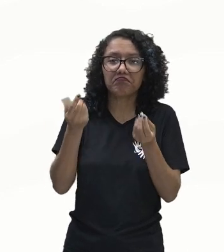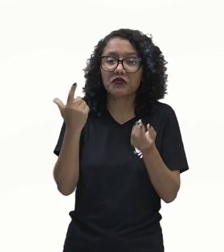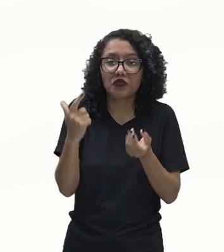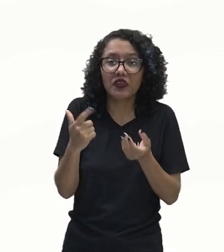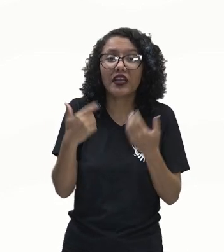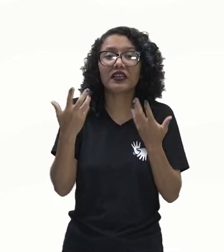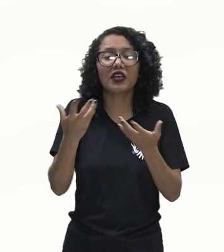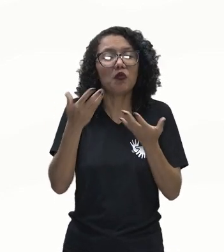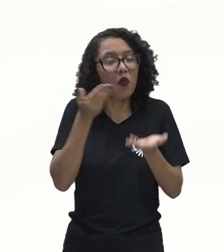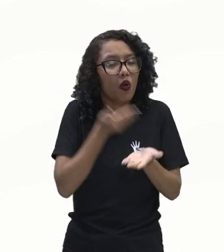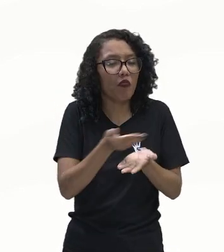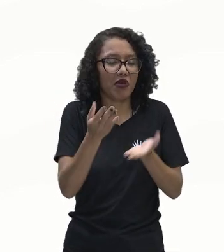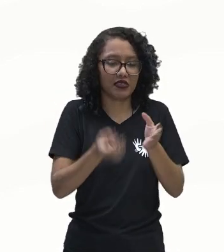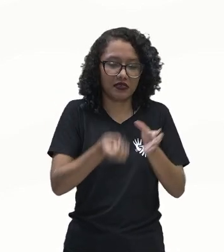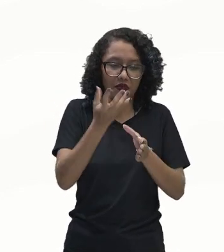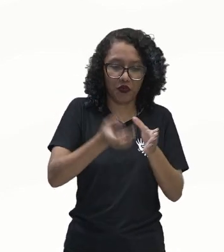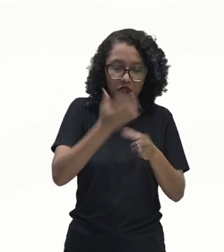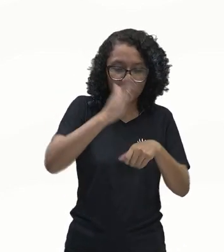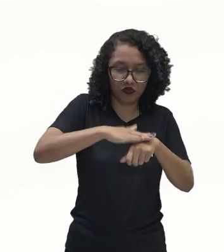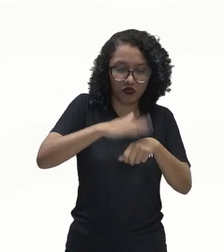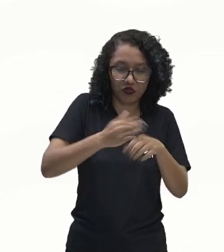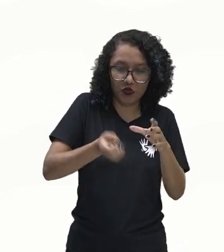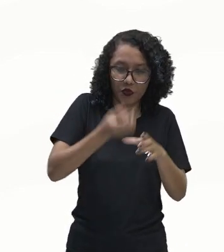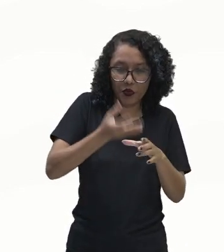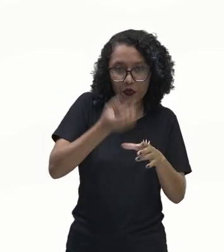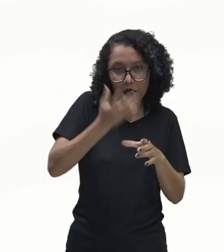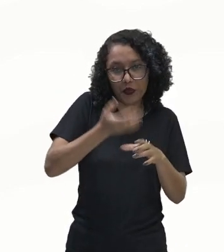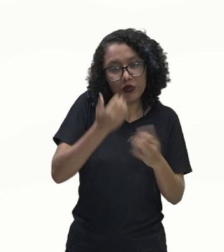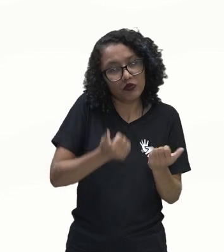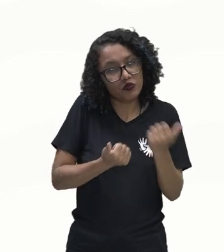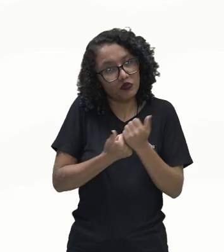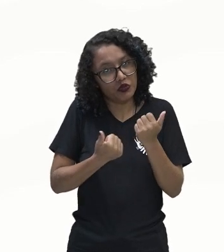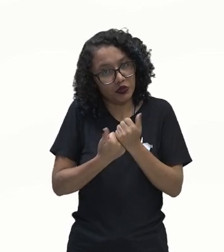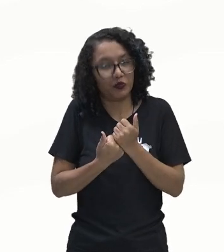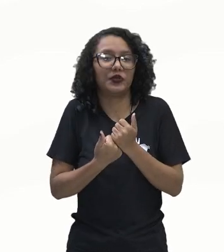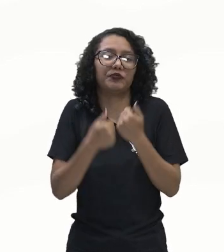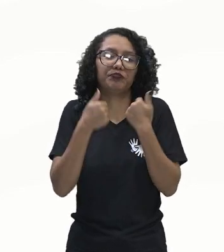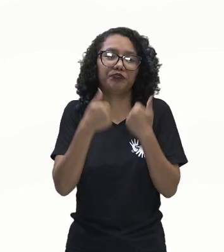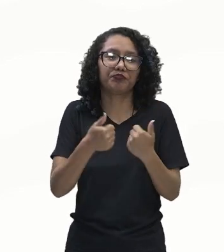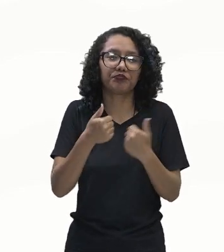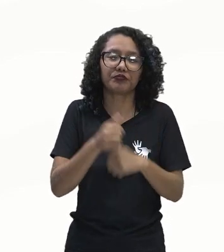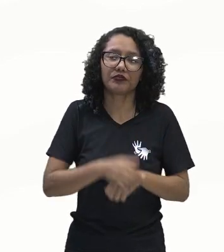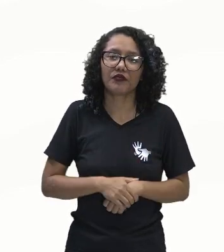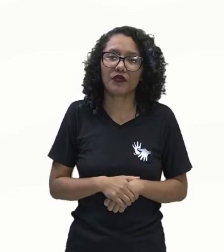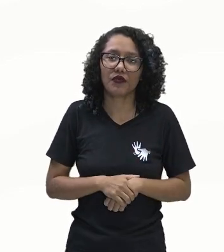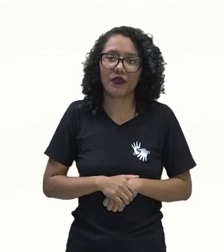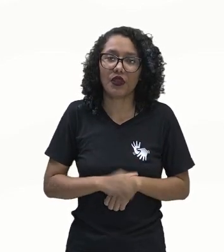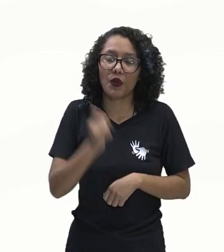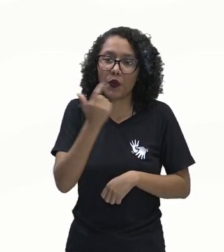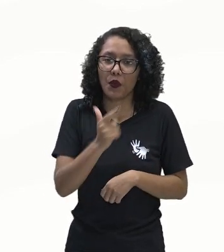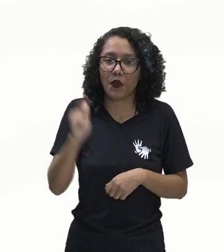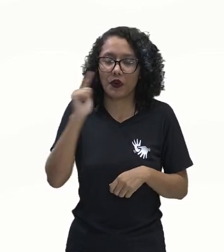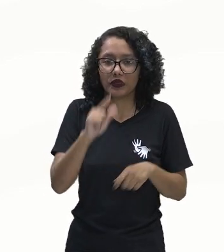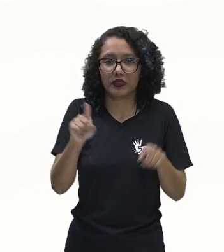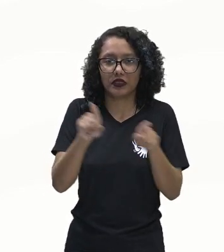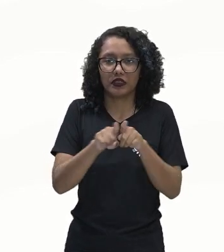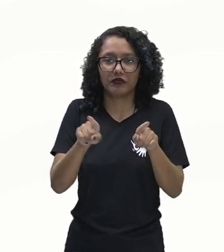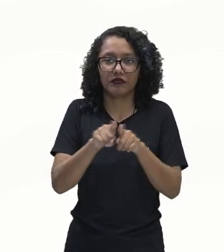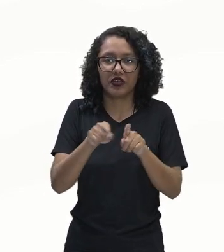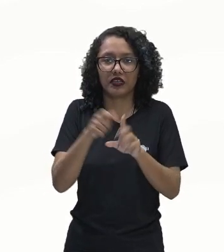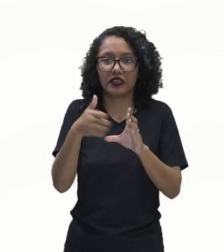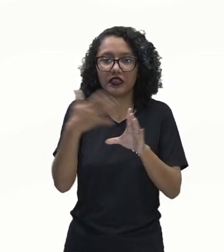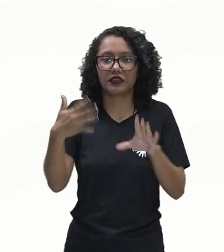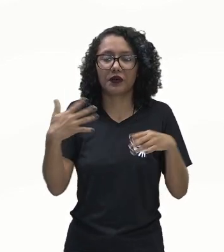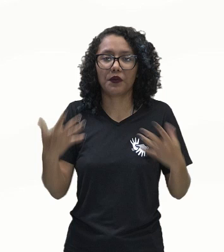produtos para fazer essa substituição, certo? Outra situação que nós vamos observar é a